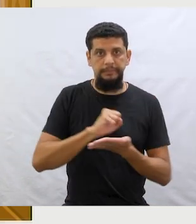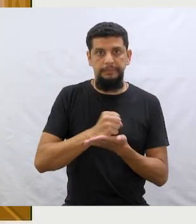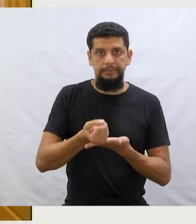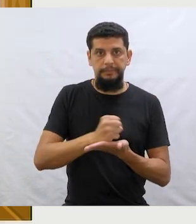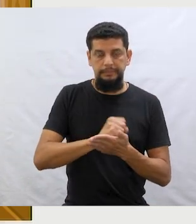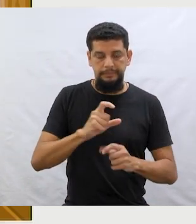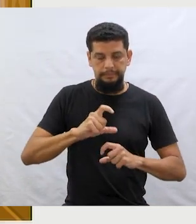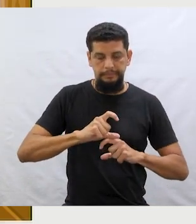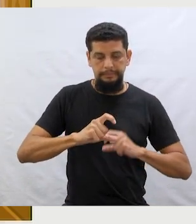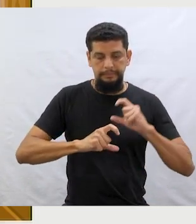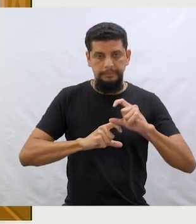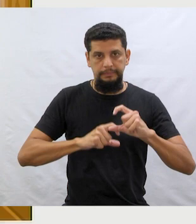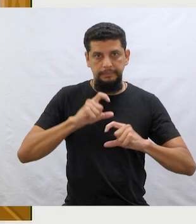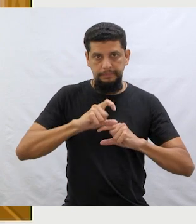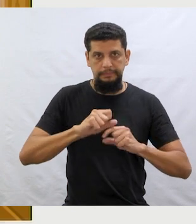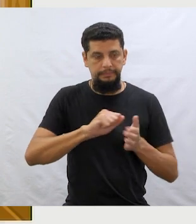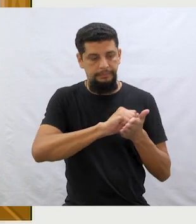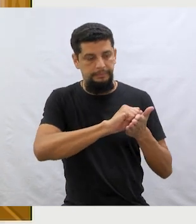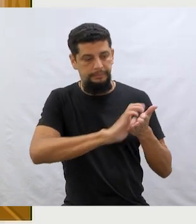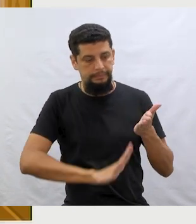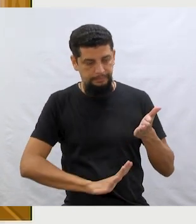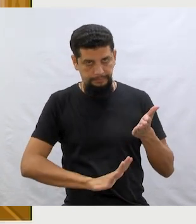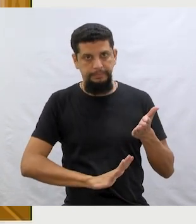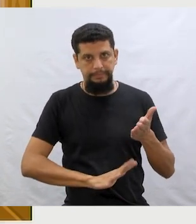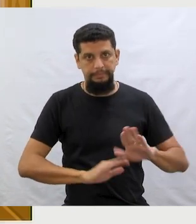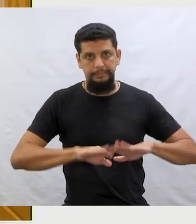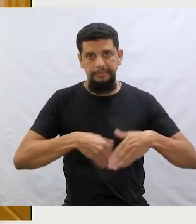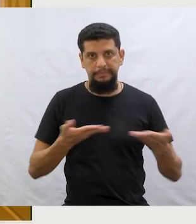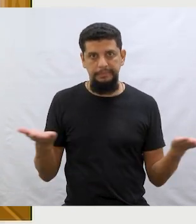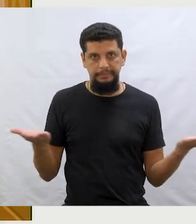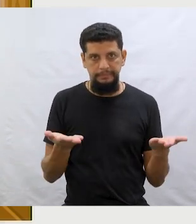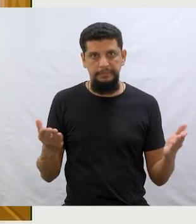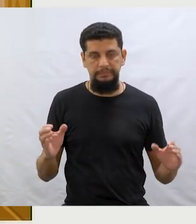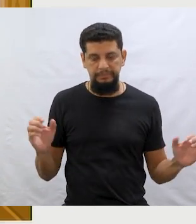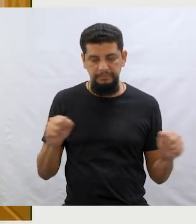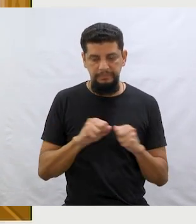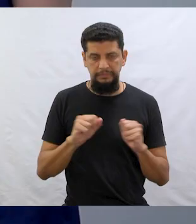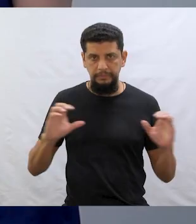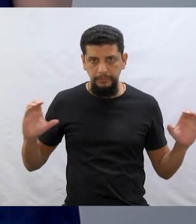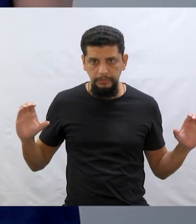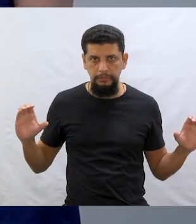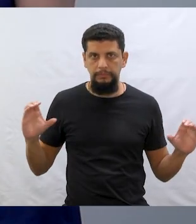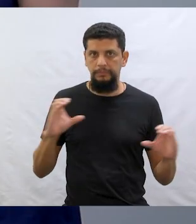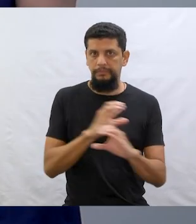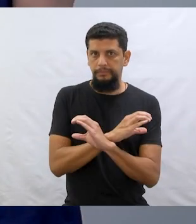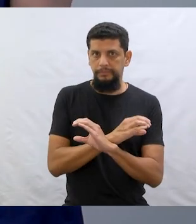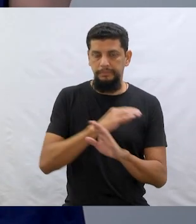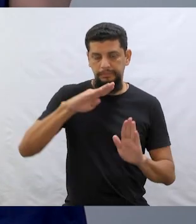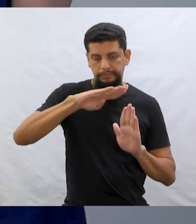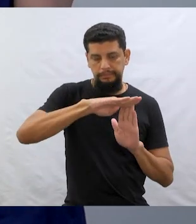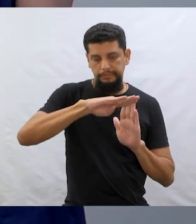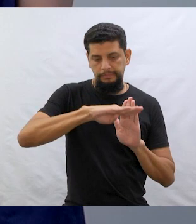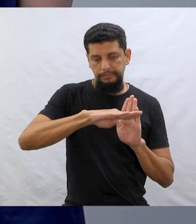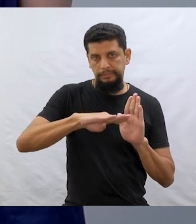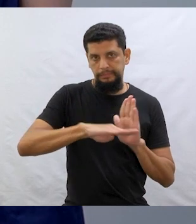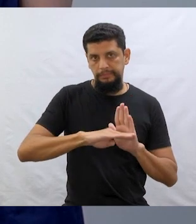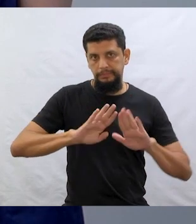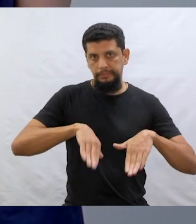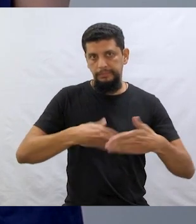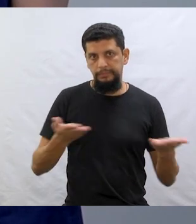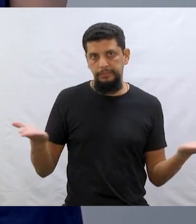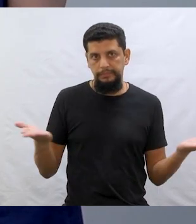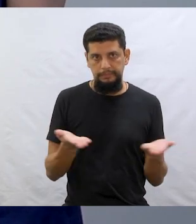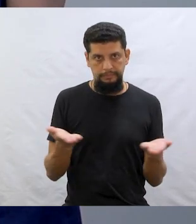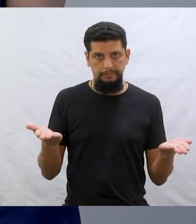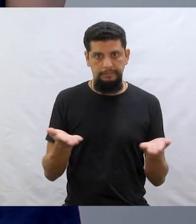o jogo do encaixe e uma atividade. Então, concluímos toda a nossa rotina.